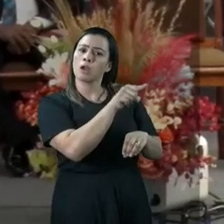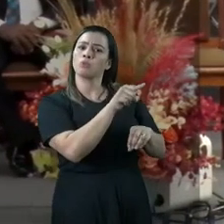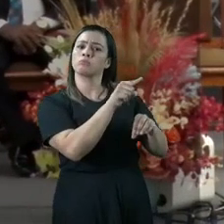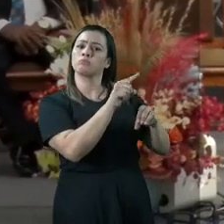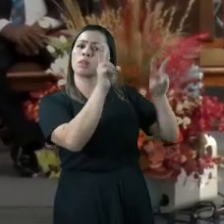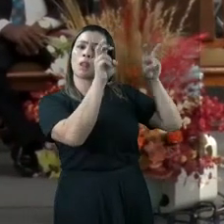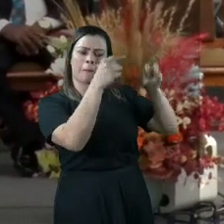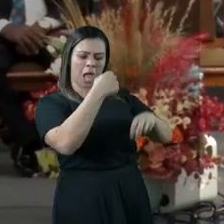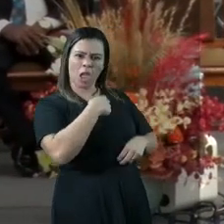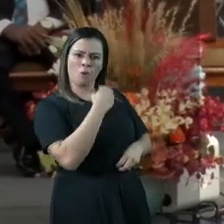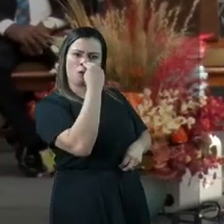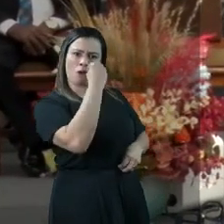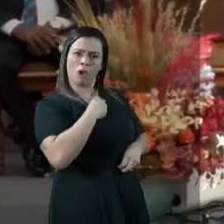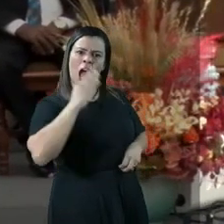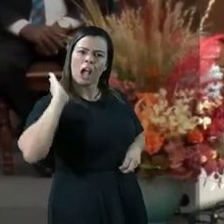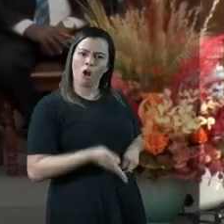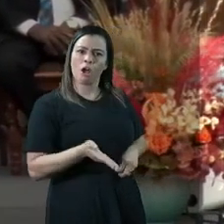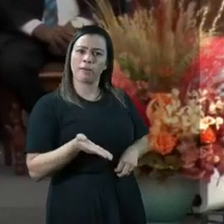fora do templo.